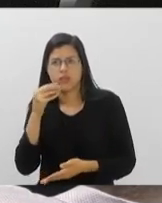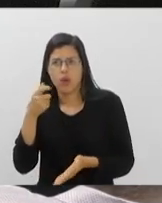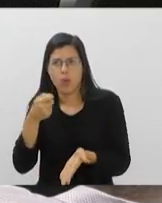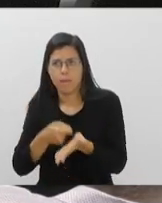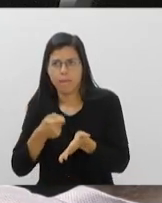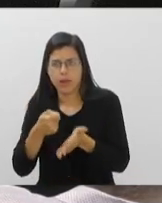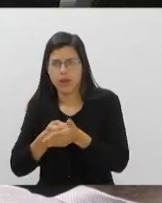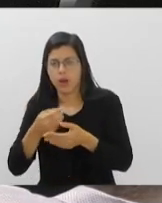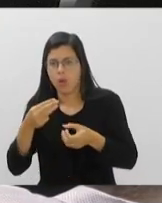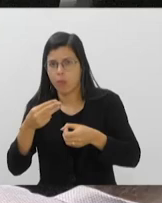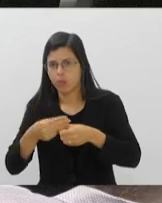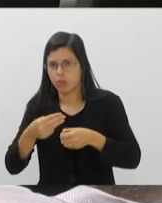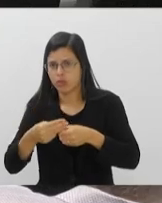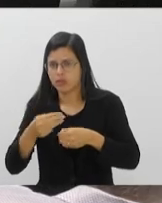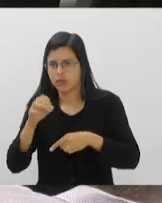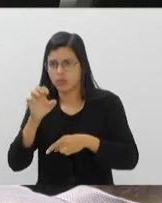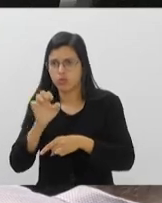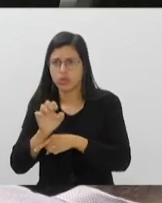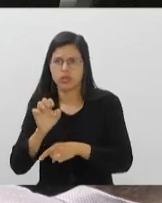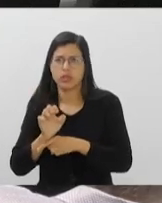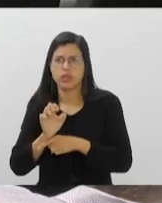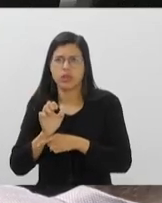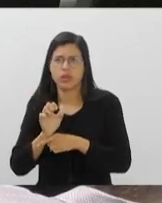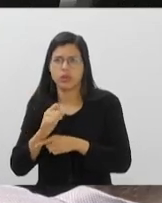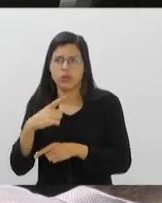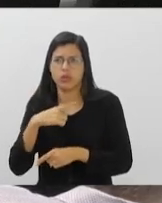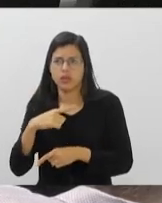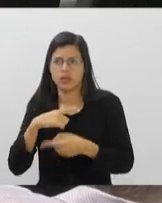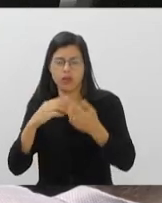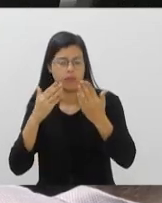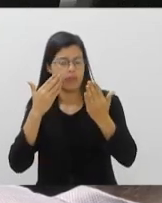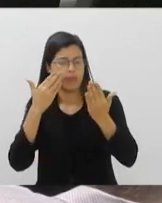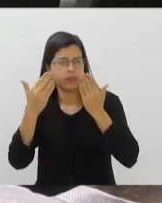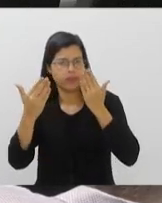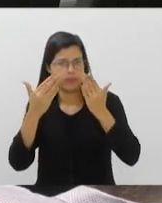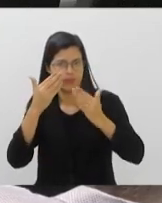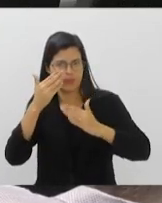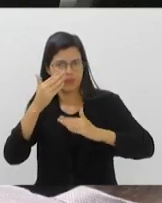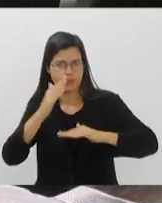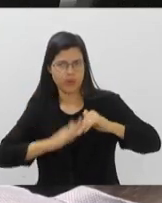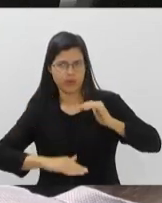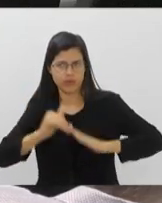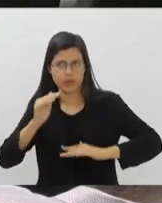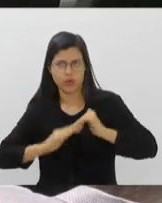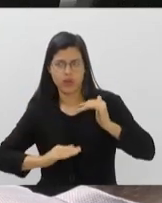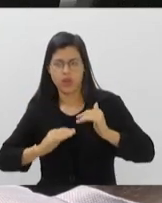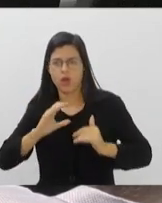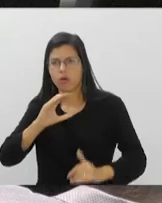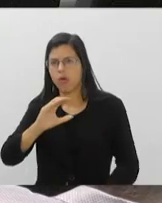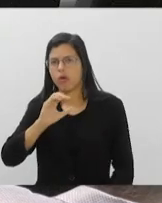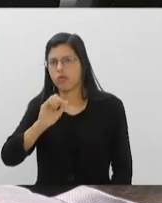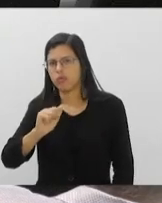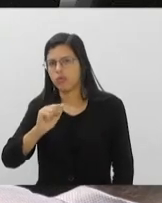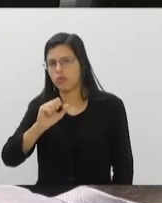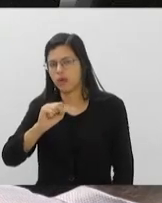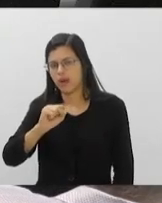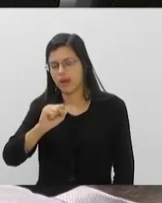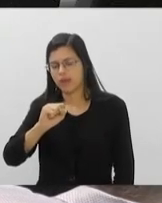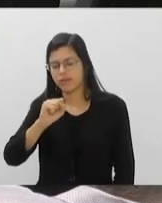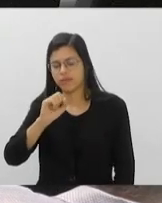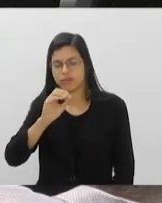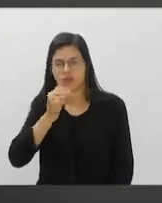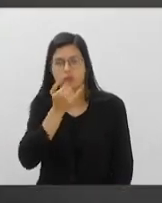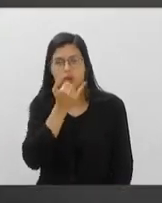municípios e o Estados a terem profissionais suficientes nos Capes na nas unidades básicas de